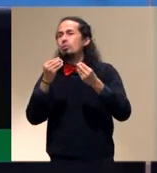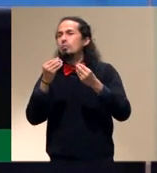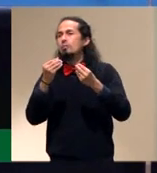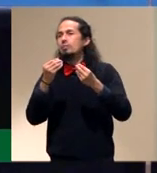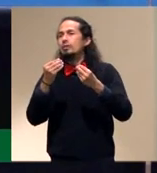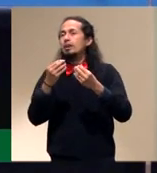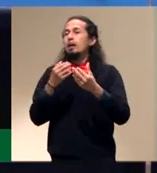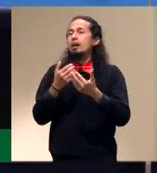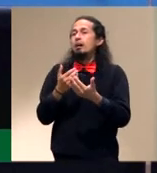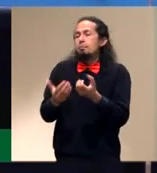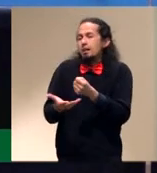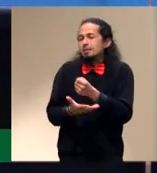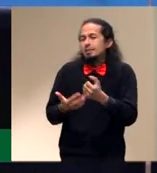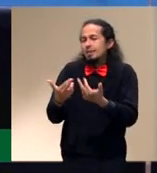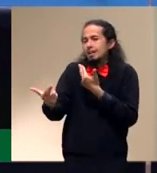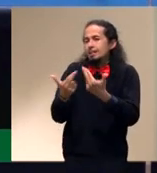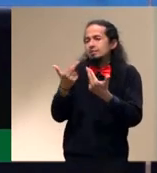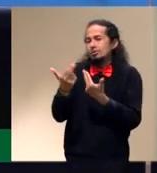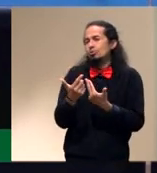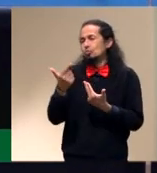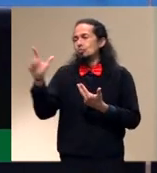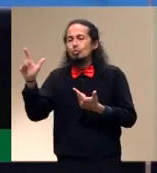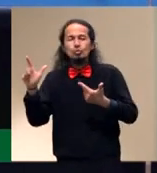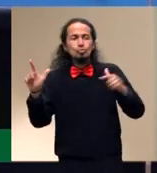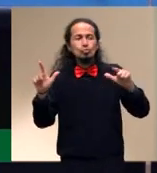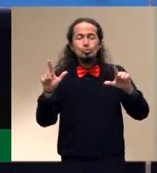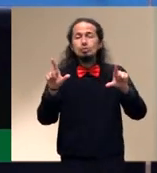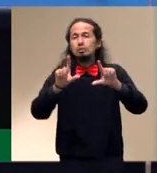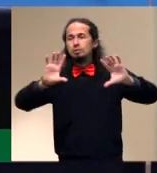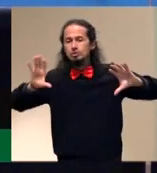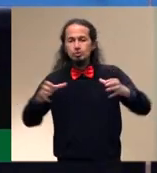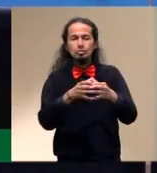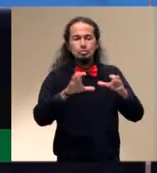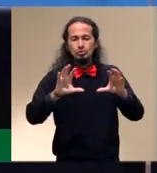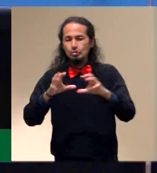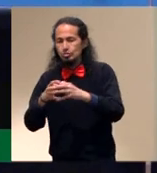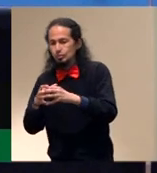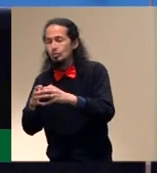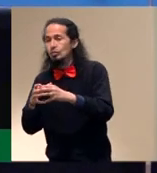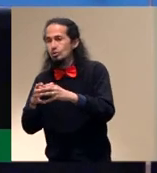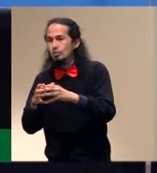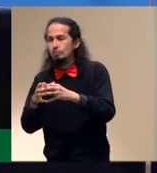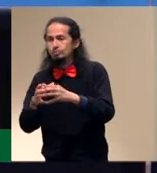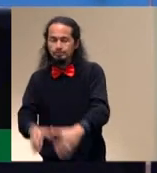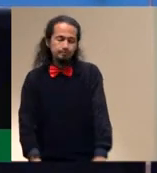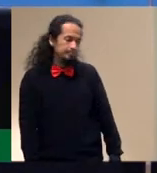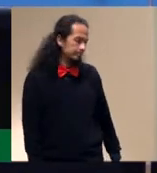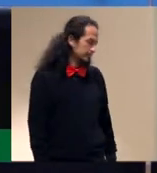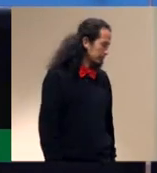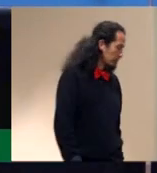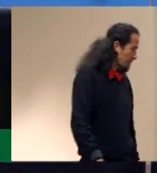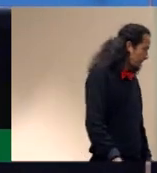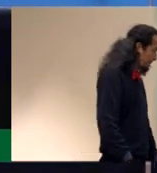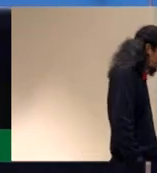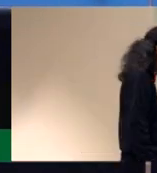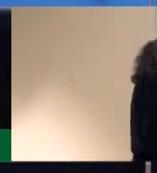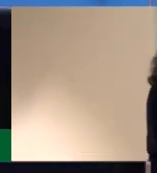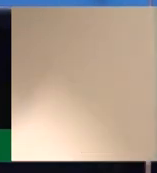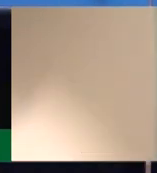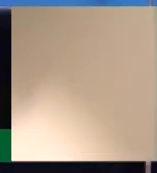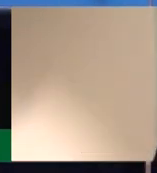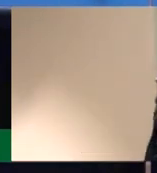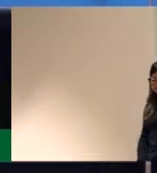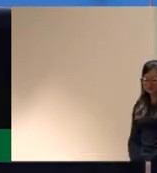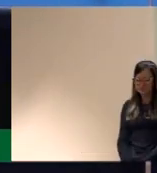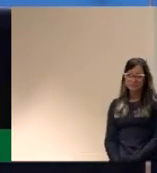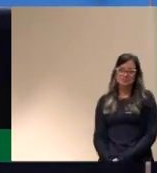relações, da relação com o outro, a partir do coletivo. Por isso, muitas vezes, vocês devem ter visto, quando leem um texto